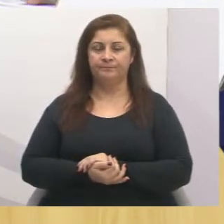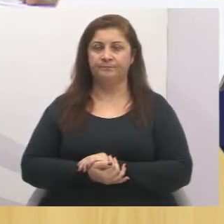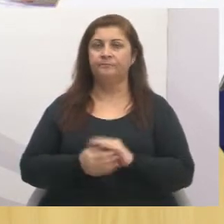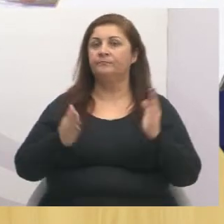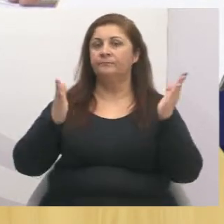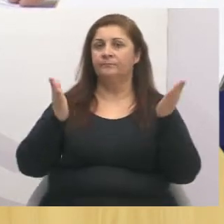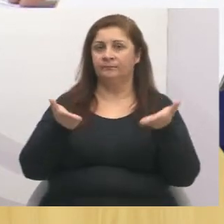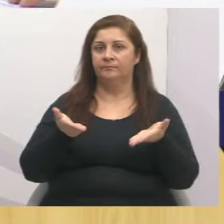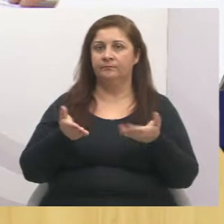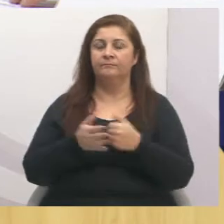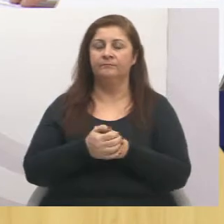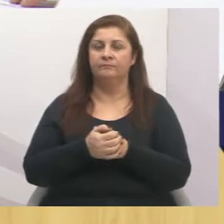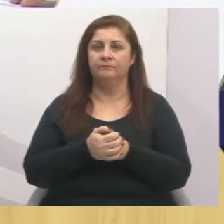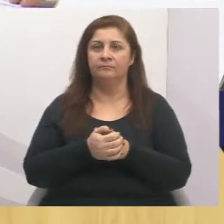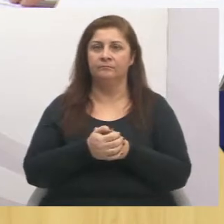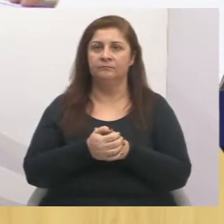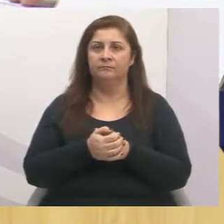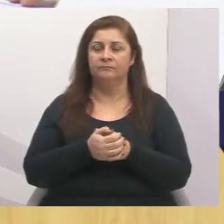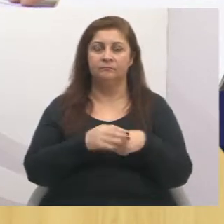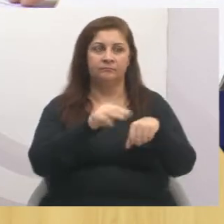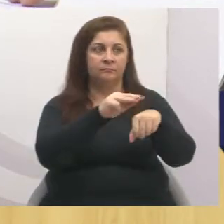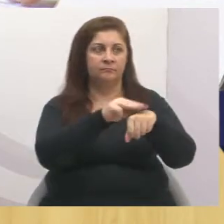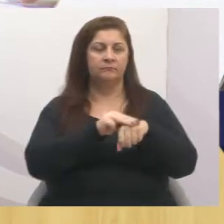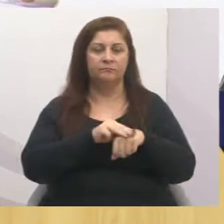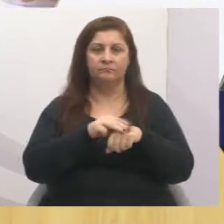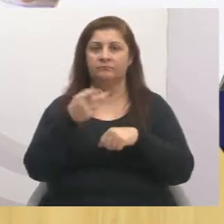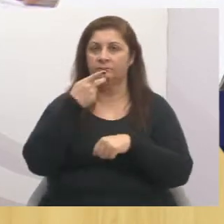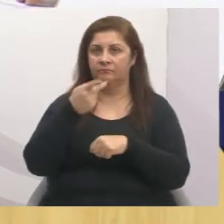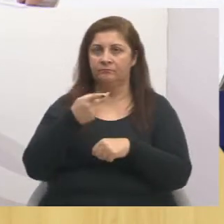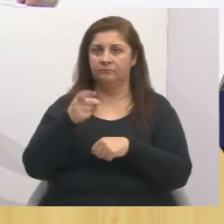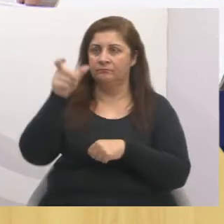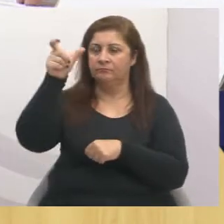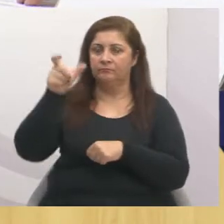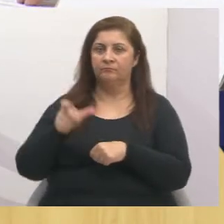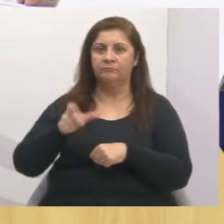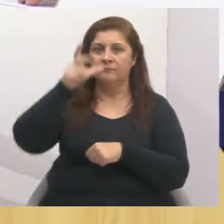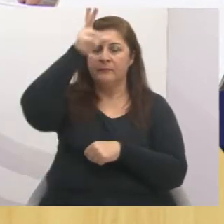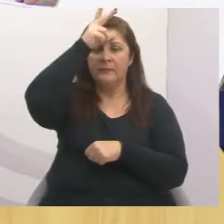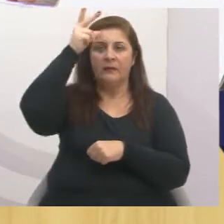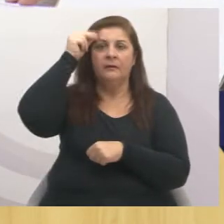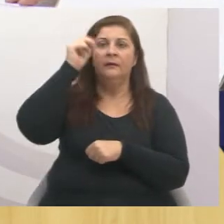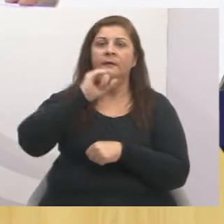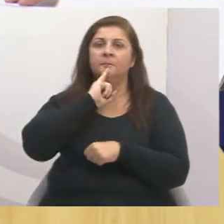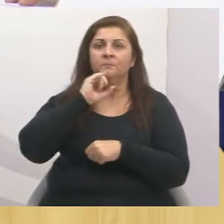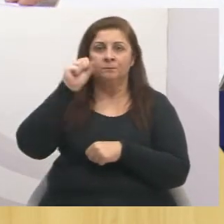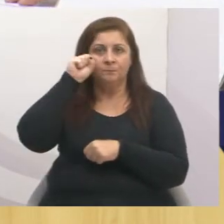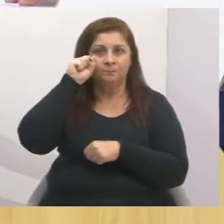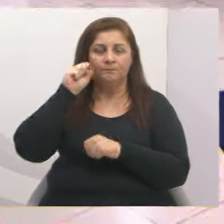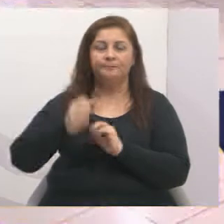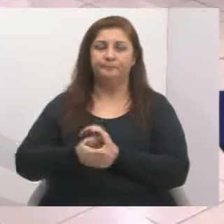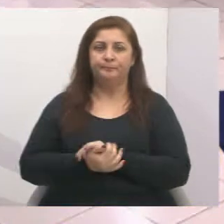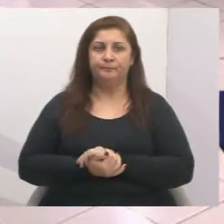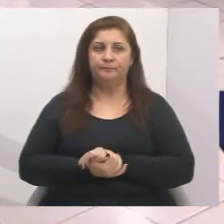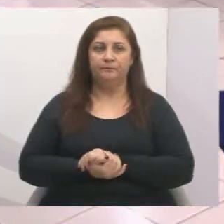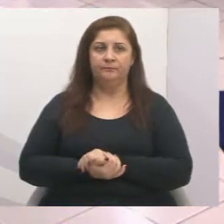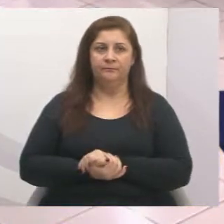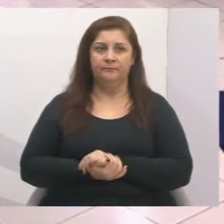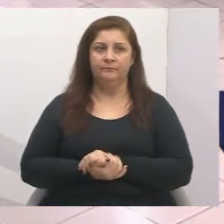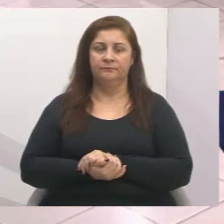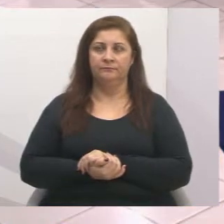Nesse momento, abro a palavra ao prefeito Isaías José Santana para suas considerações.